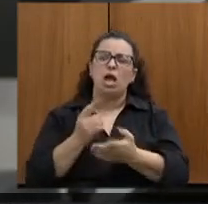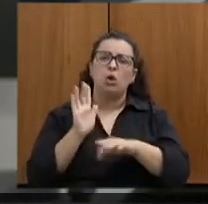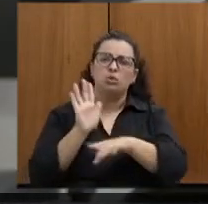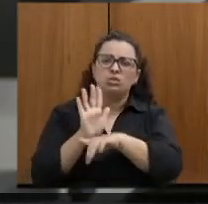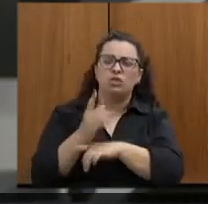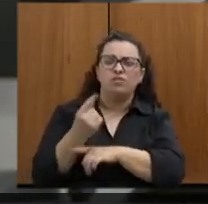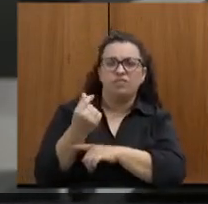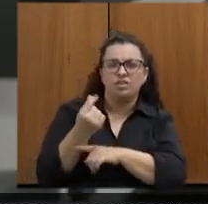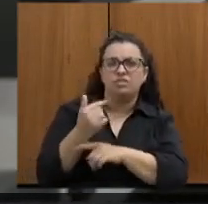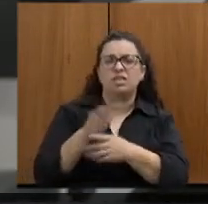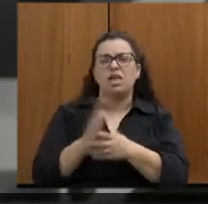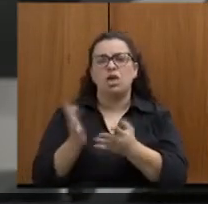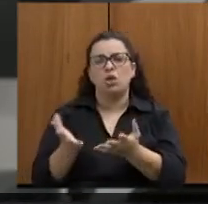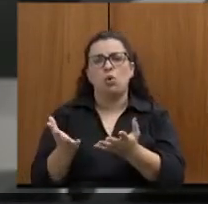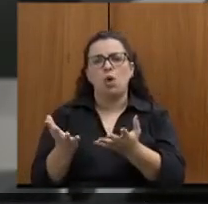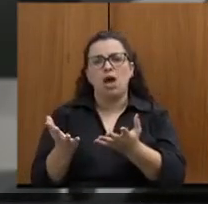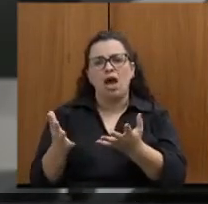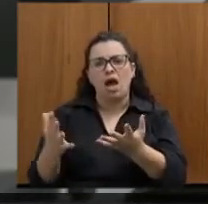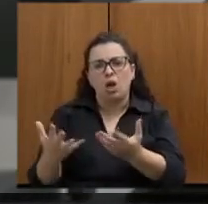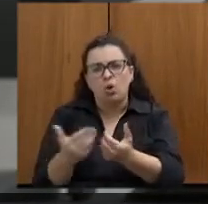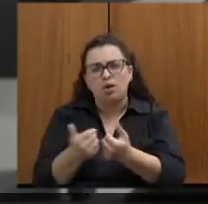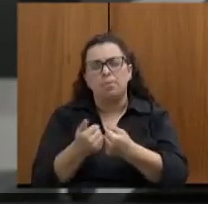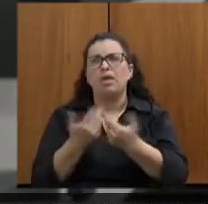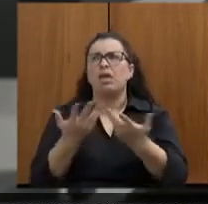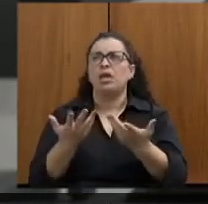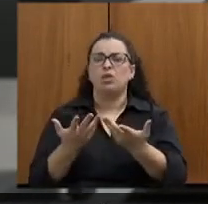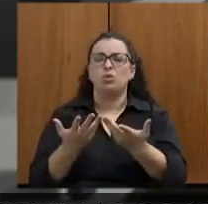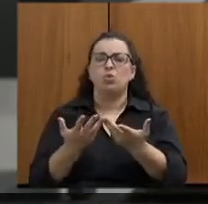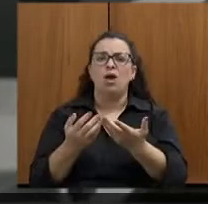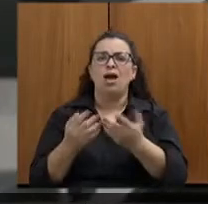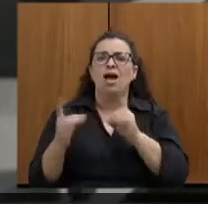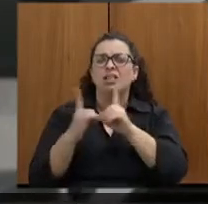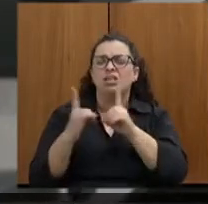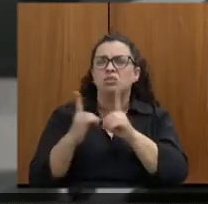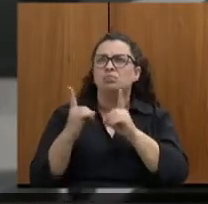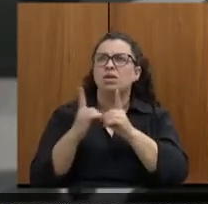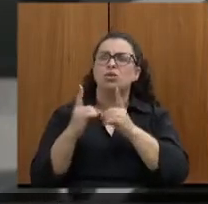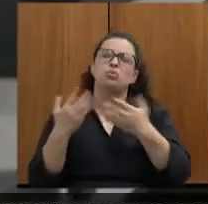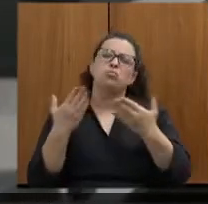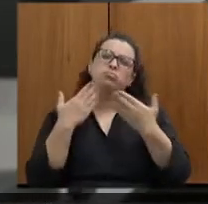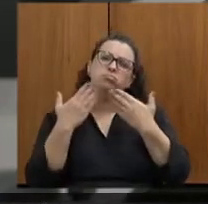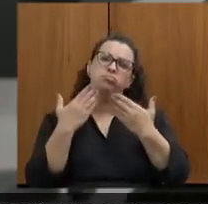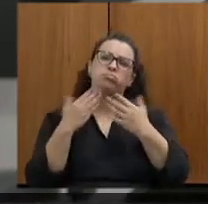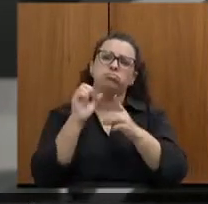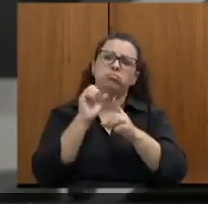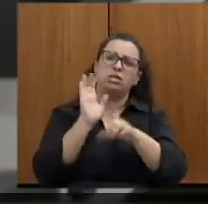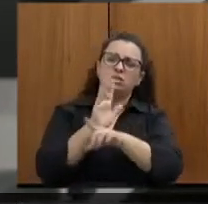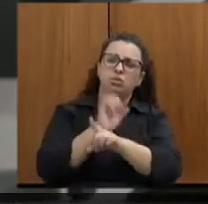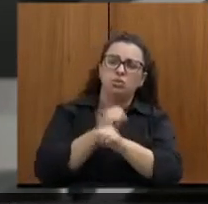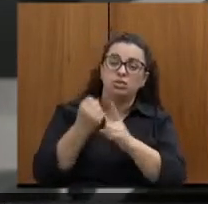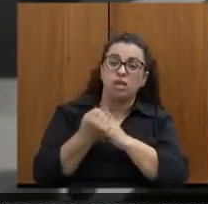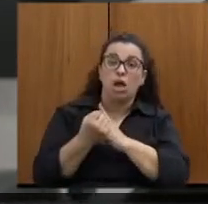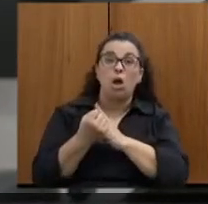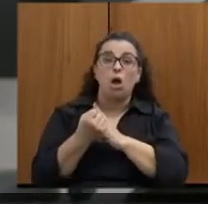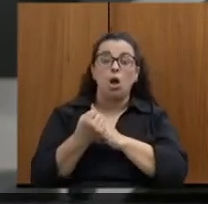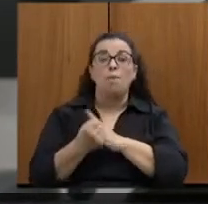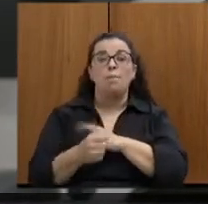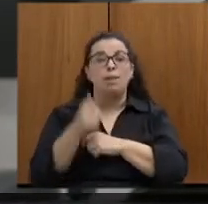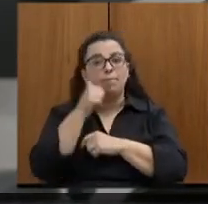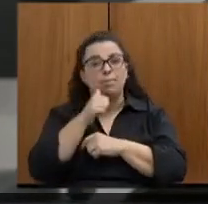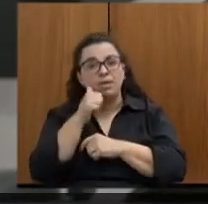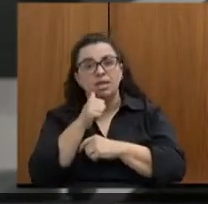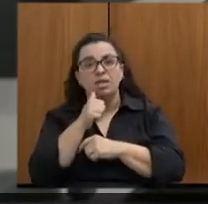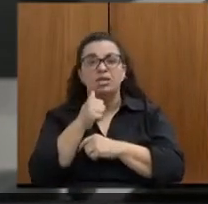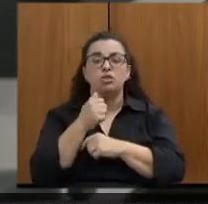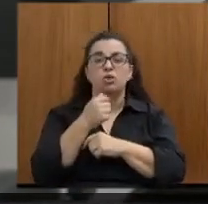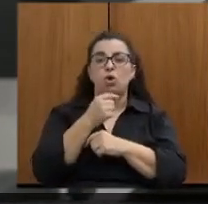atendimento com profissionais como assistentes sociais, psicólogos, terapeutas, para as meninas e meninos vítimas,